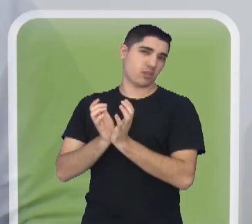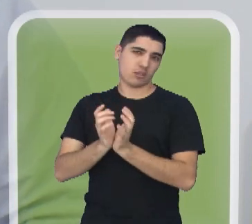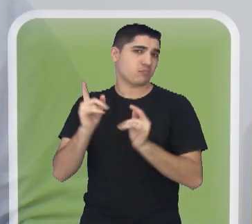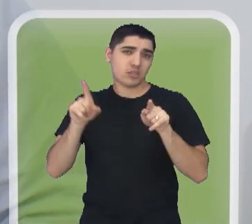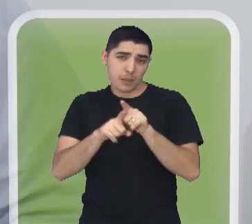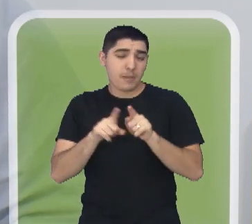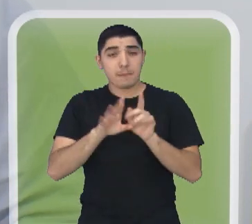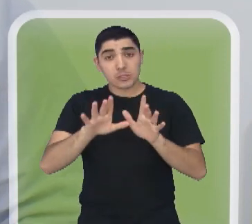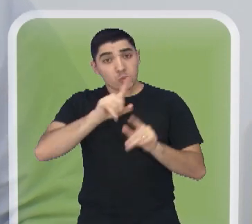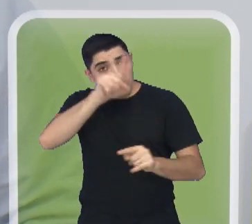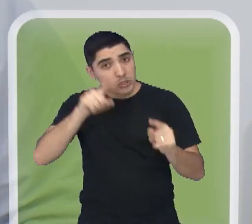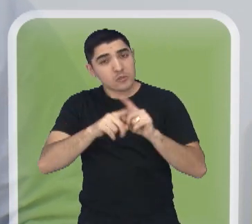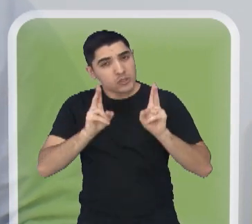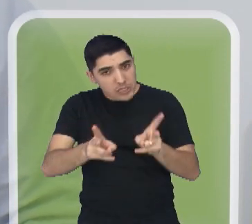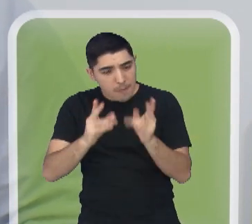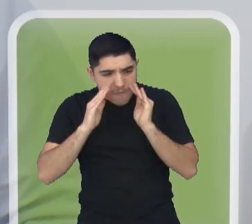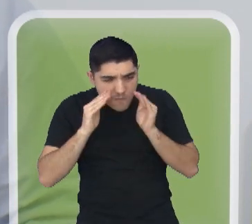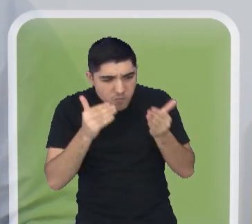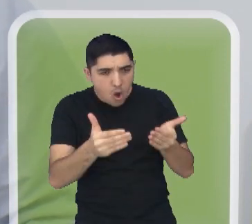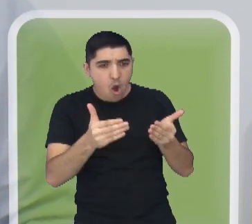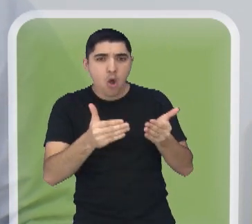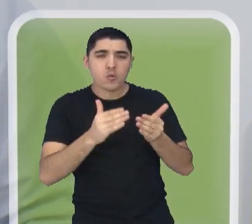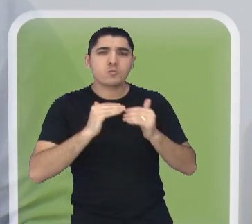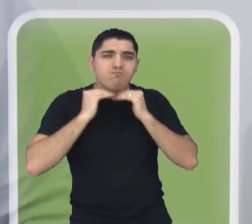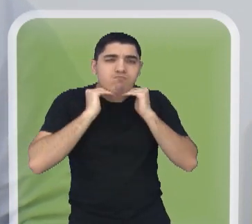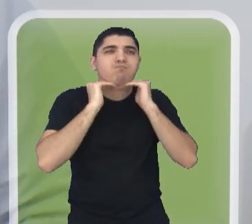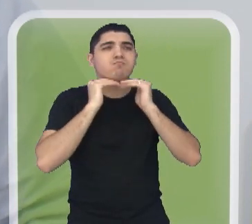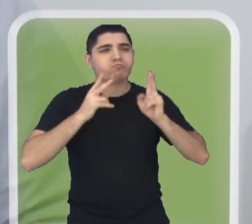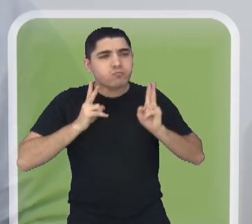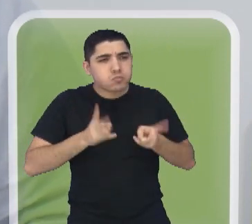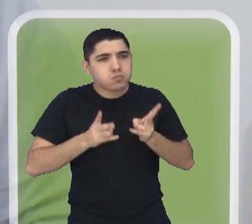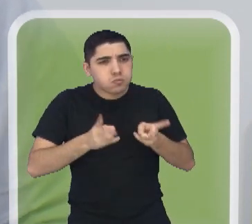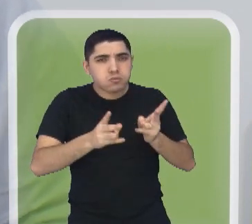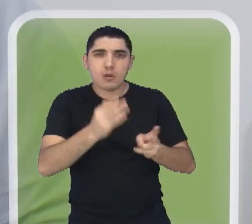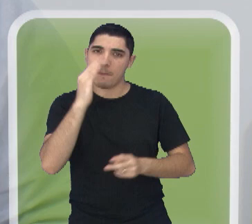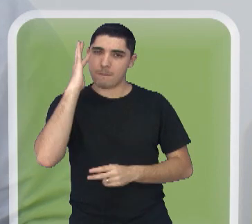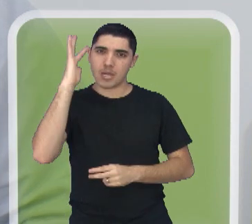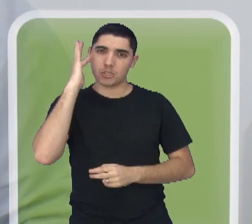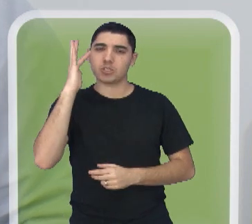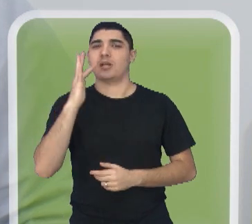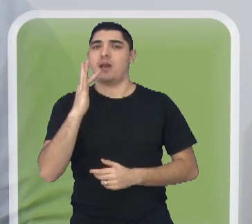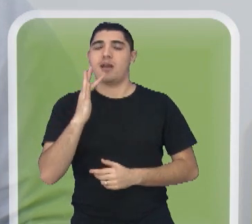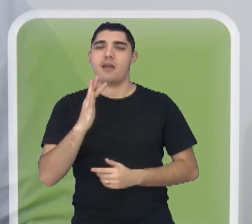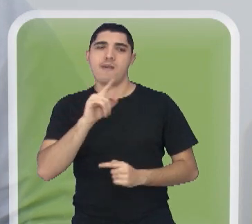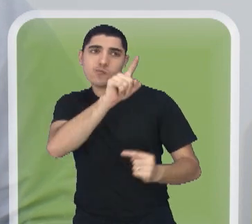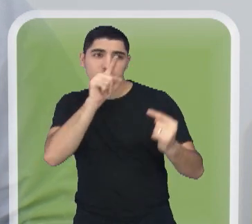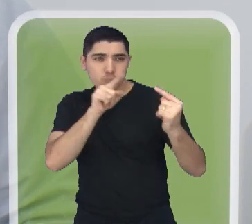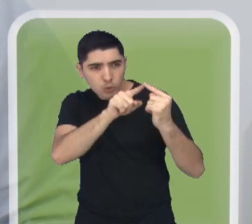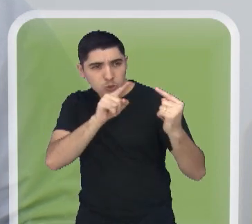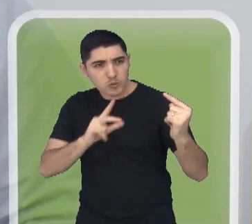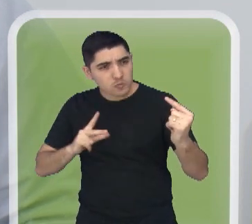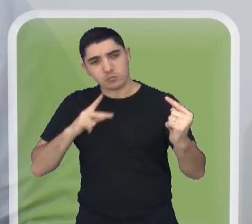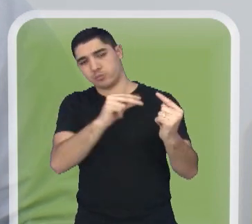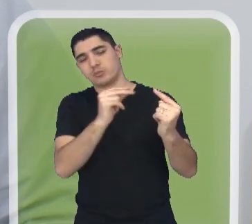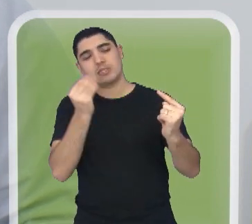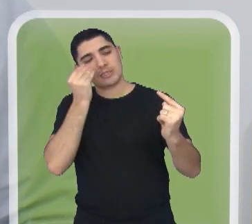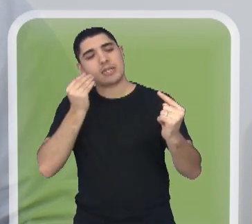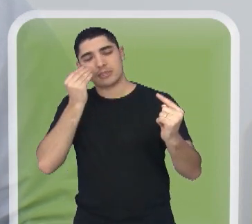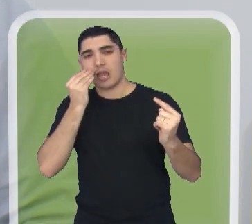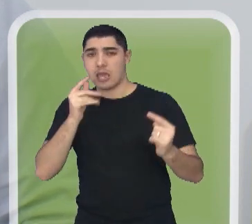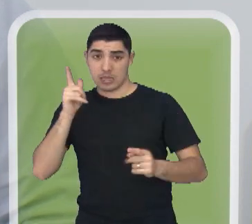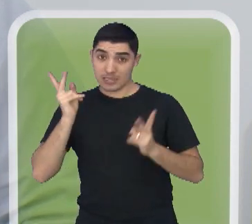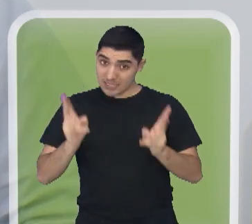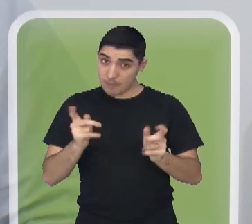procurar melhorar. Então eu acho que, de certa forma, buscar esse equilíbrio, né, nos momentos difíceis faz bastante